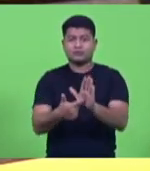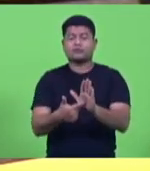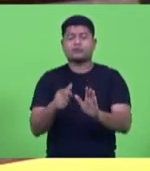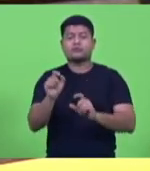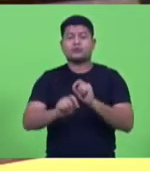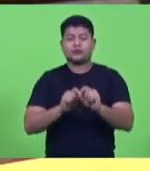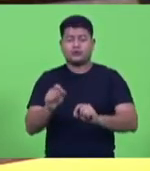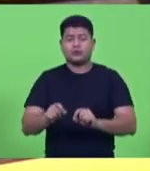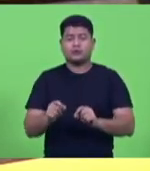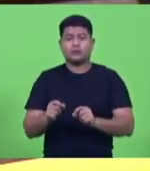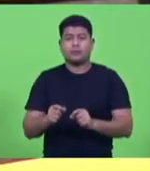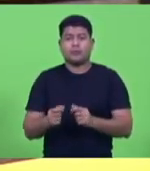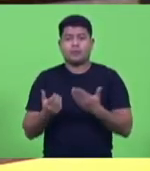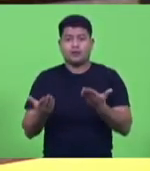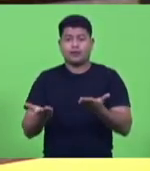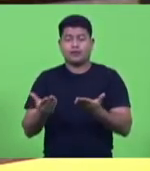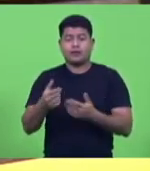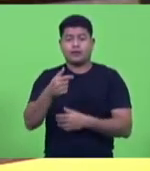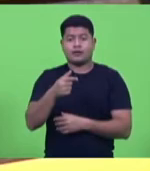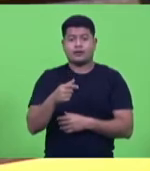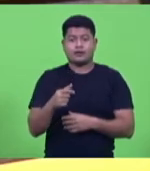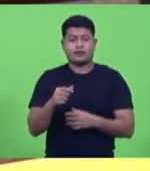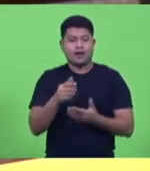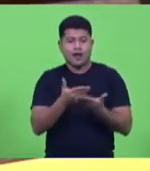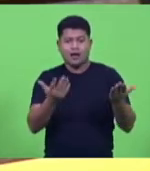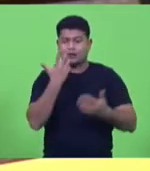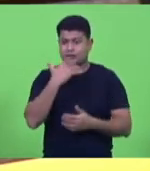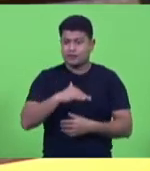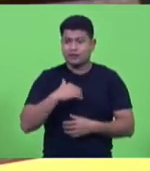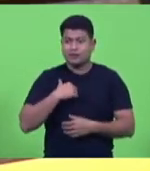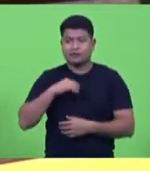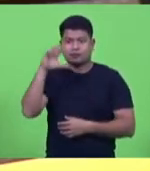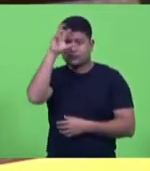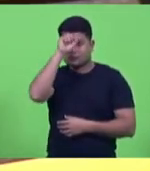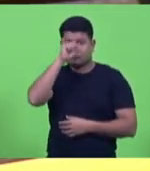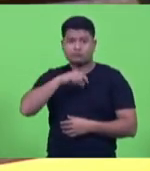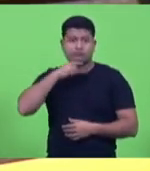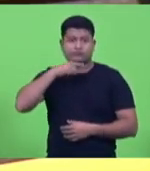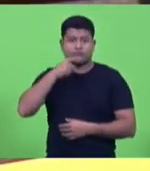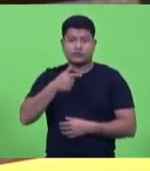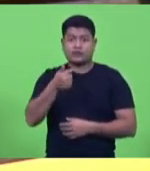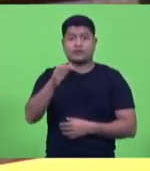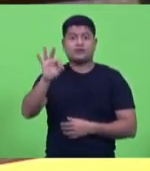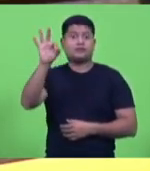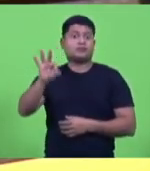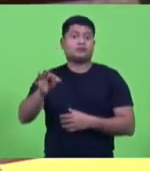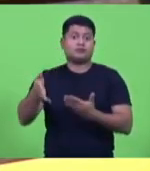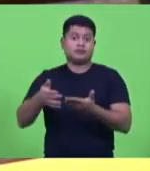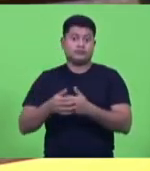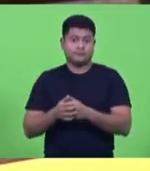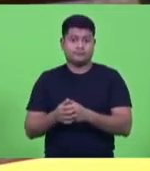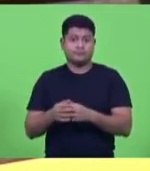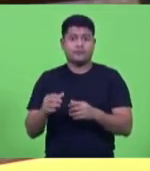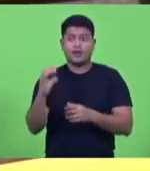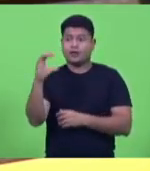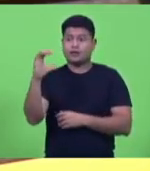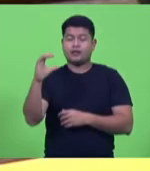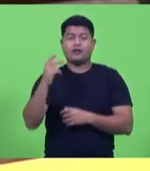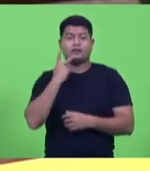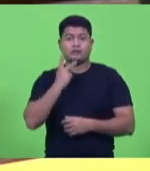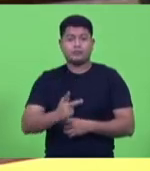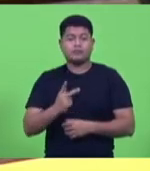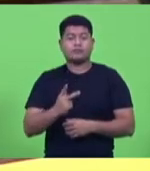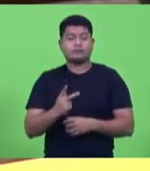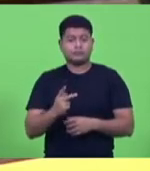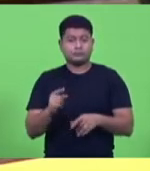deixaram de aprender cerca de 70% do que deveriam ter aprendido. Vamos falar sobre ciência? Vamos falar, então, sobre ciência e sobre